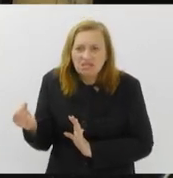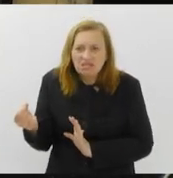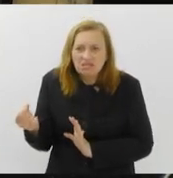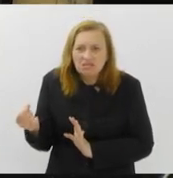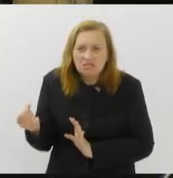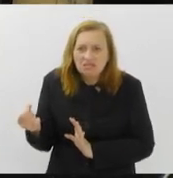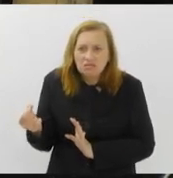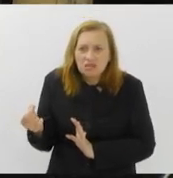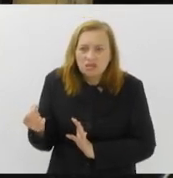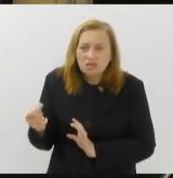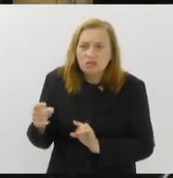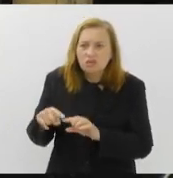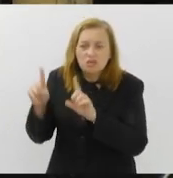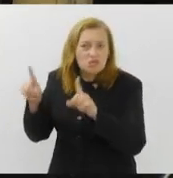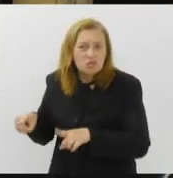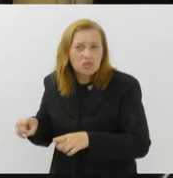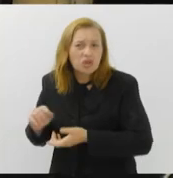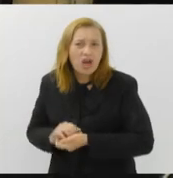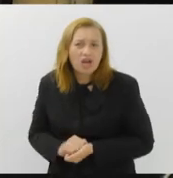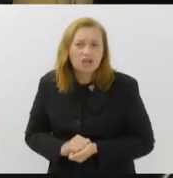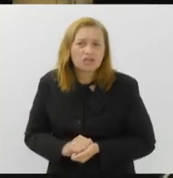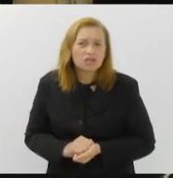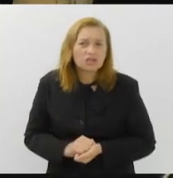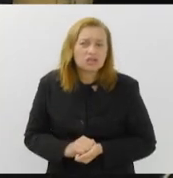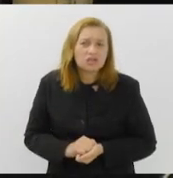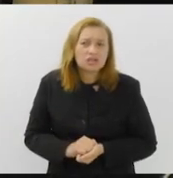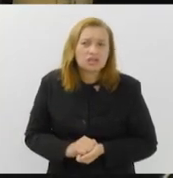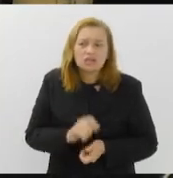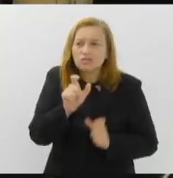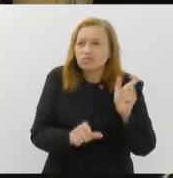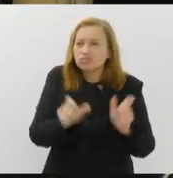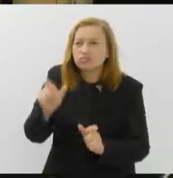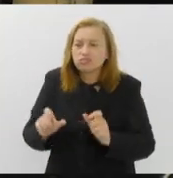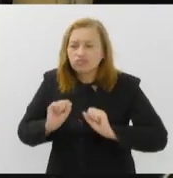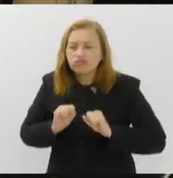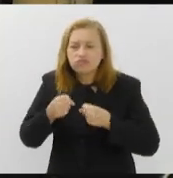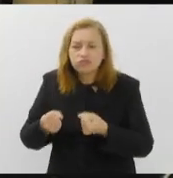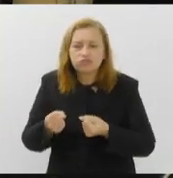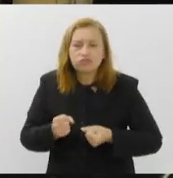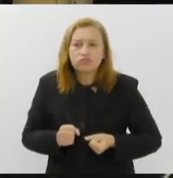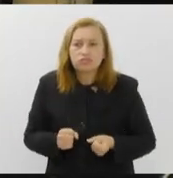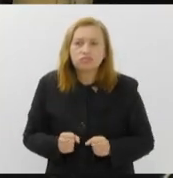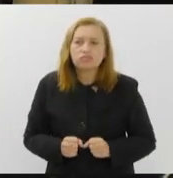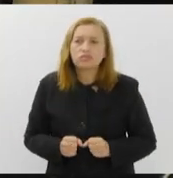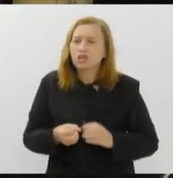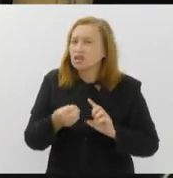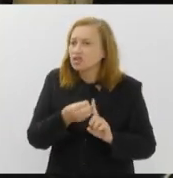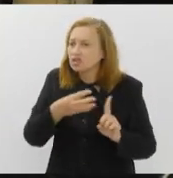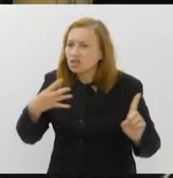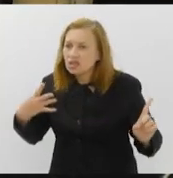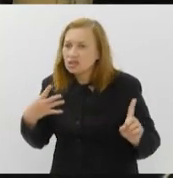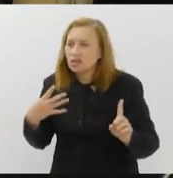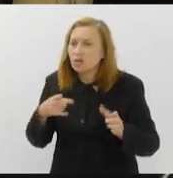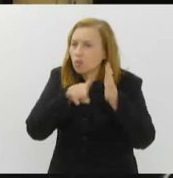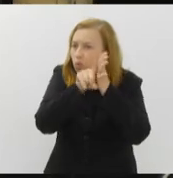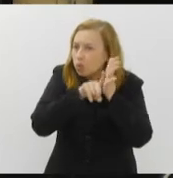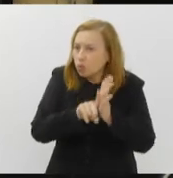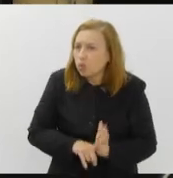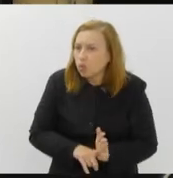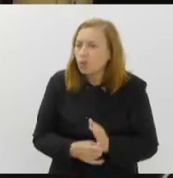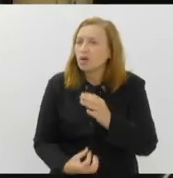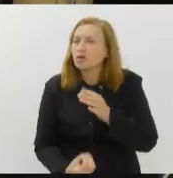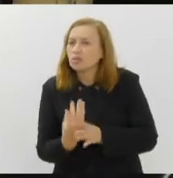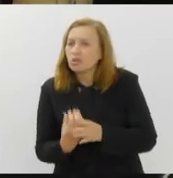menos de 100 funcionários, menos de 100 pessoas ali dedicadas, né, à extensão, à pesquisa, à produção